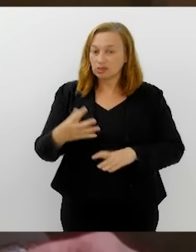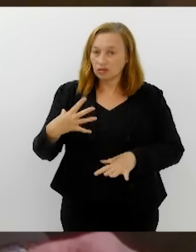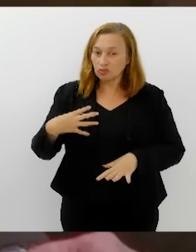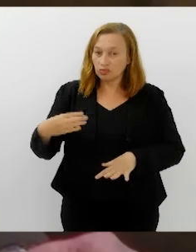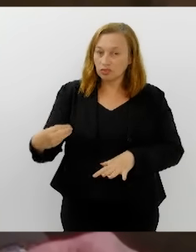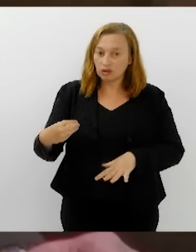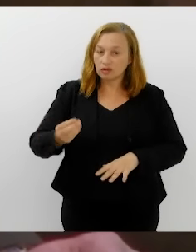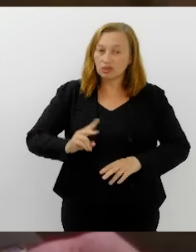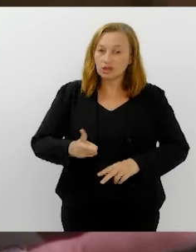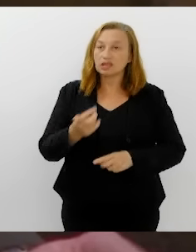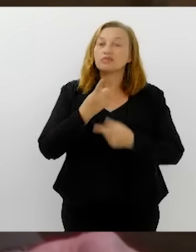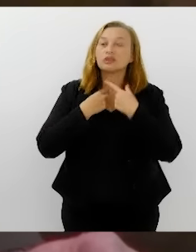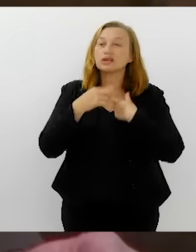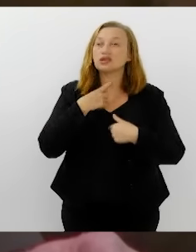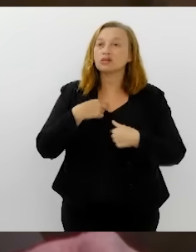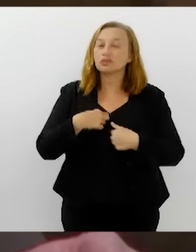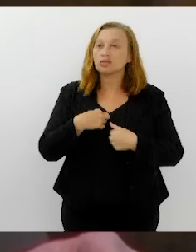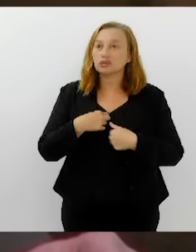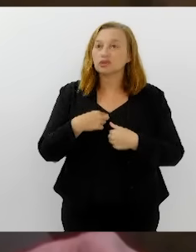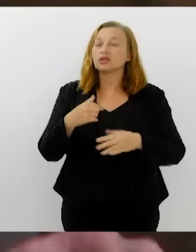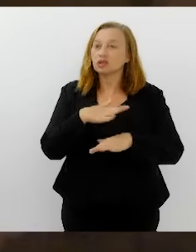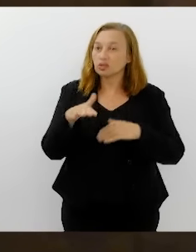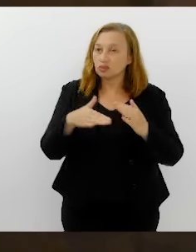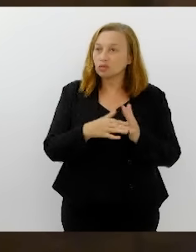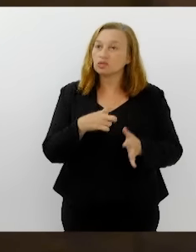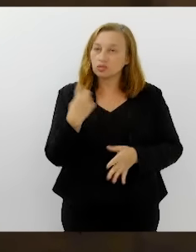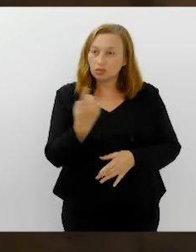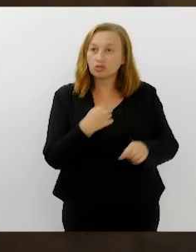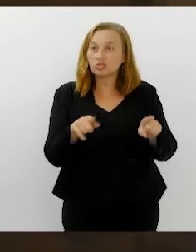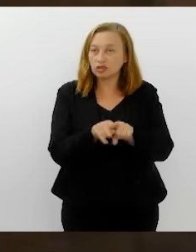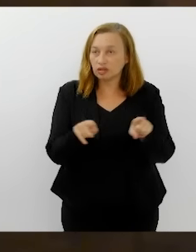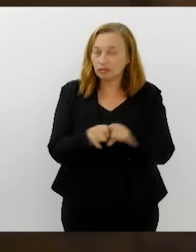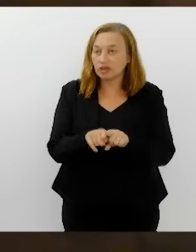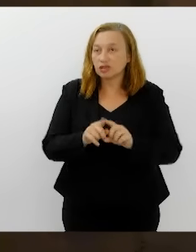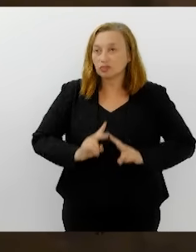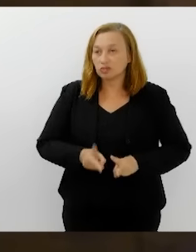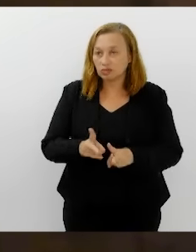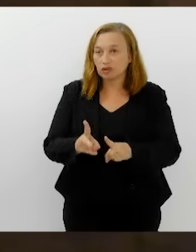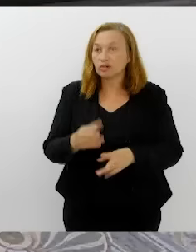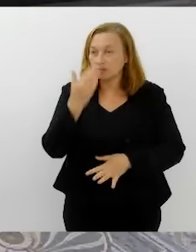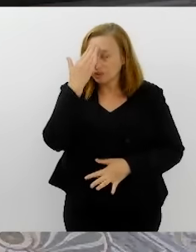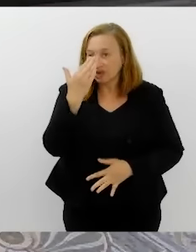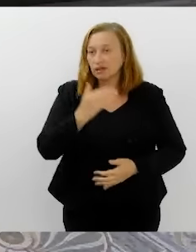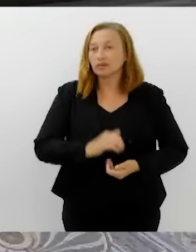sempre desejou que eu fosse e que todos nós também o sejamos. Muito obrigado.